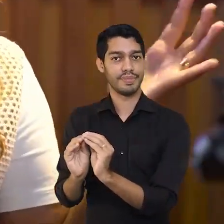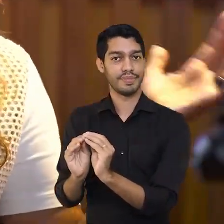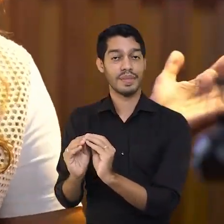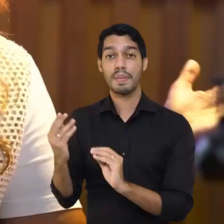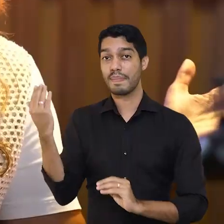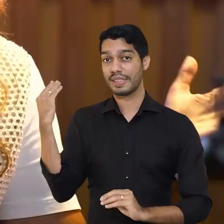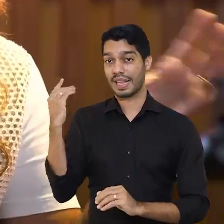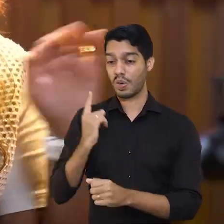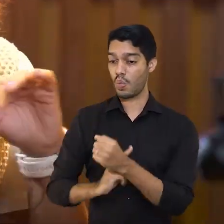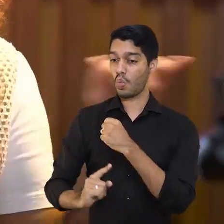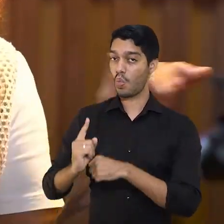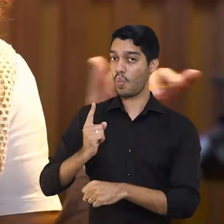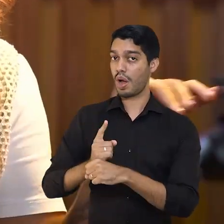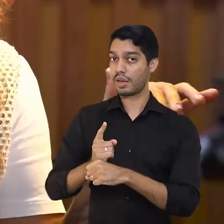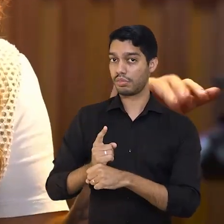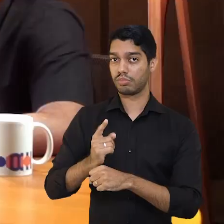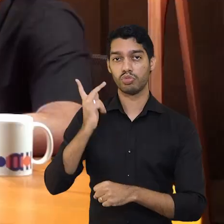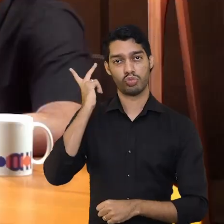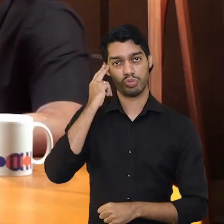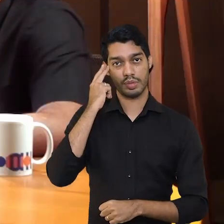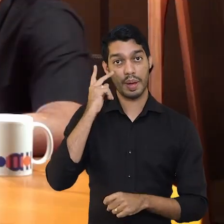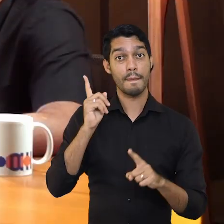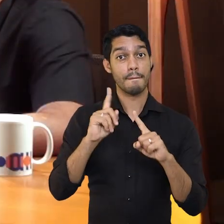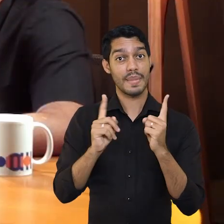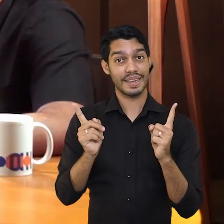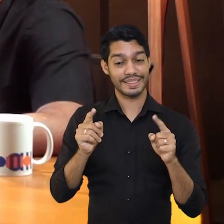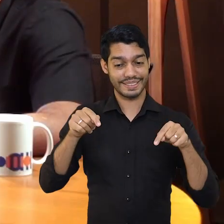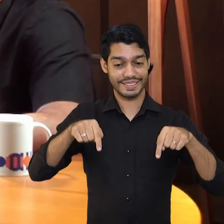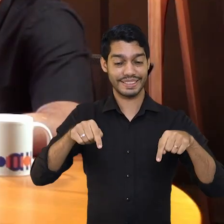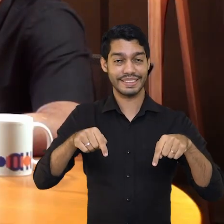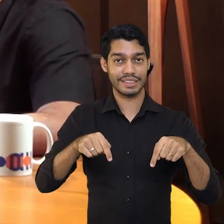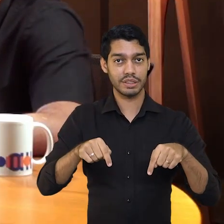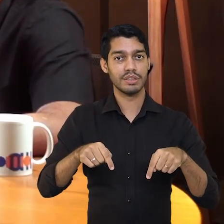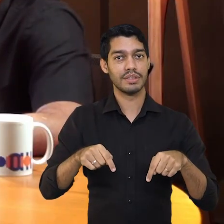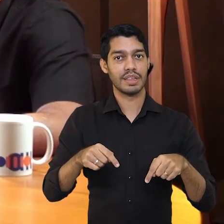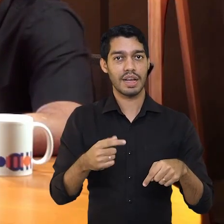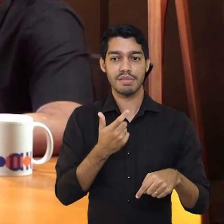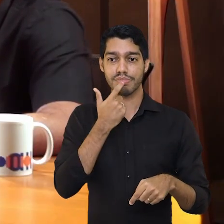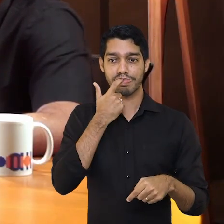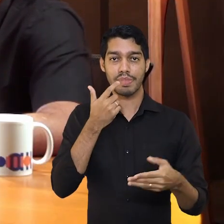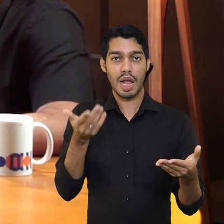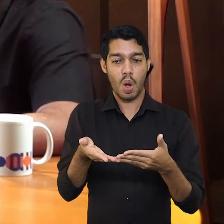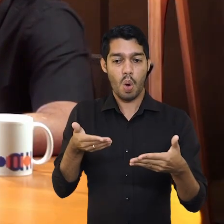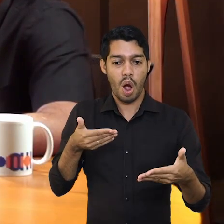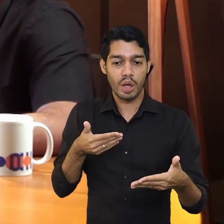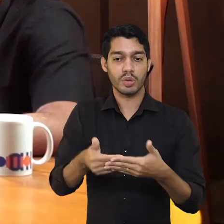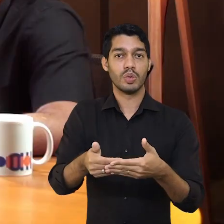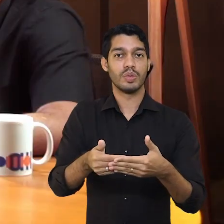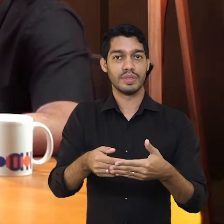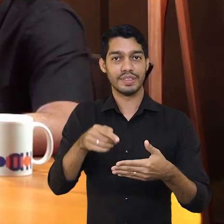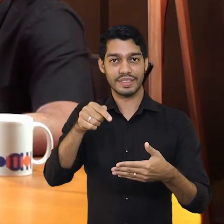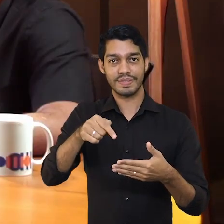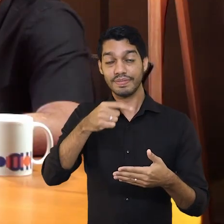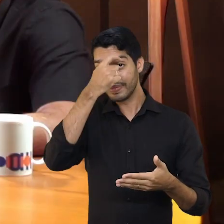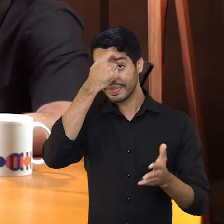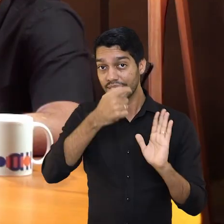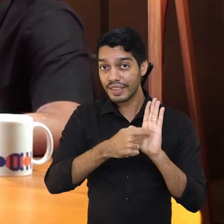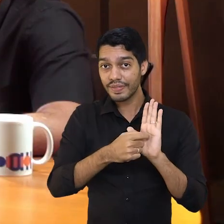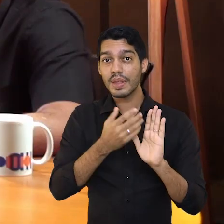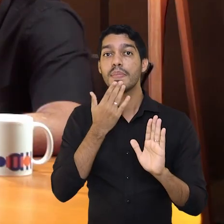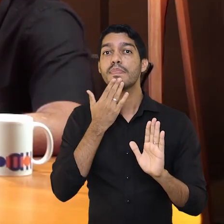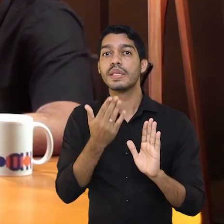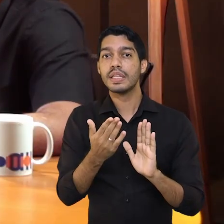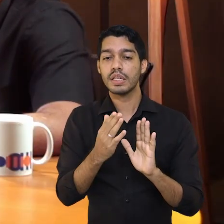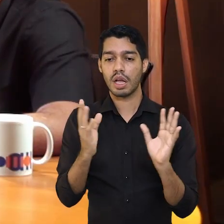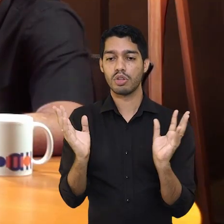escola há um ano atrás, é comum. Agora, para esse aluno que vai entrar sempre nessas inteligências, por exemplo, artificiais, para